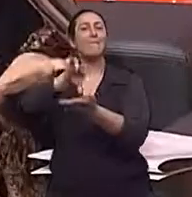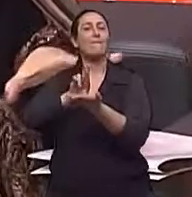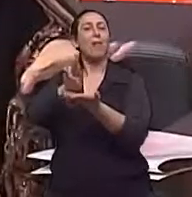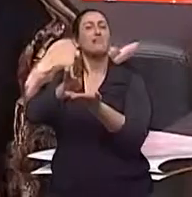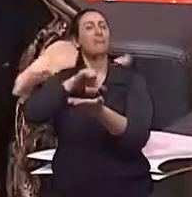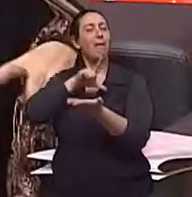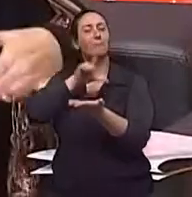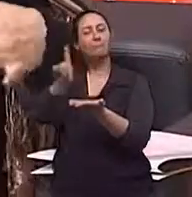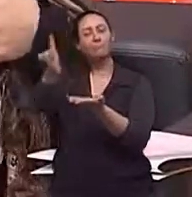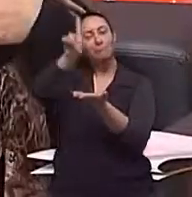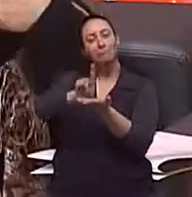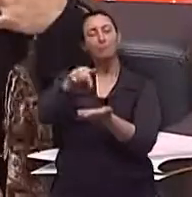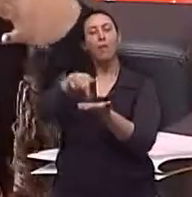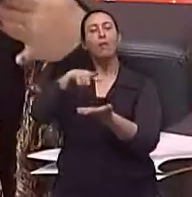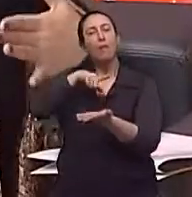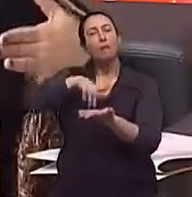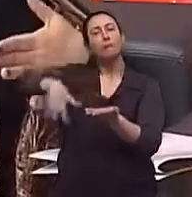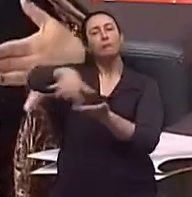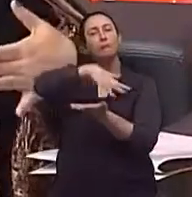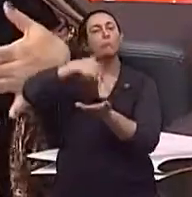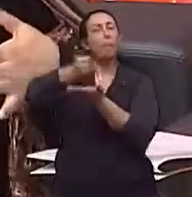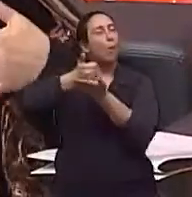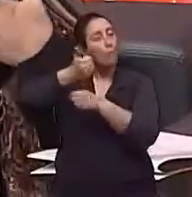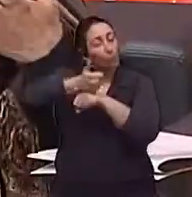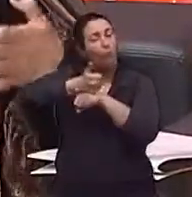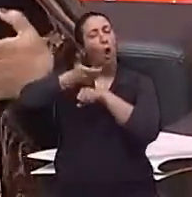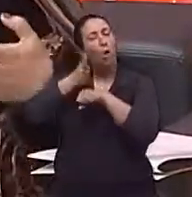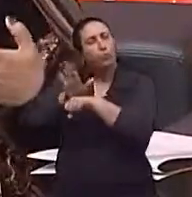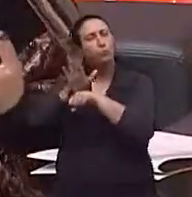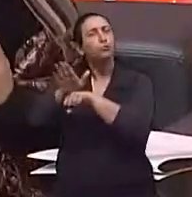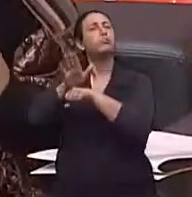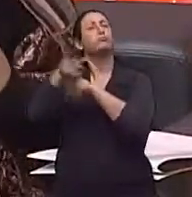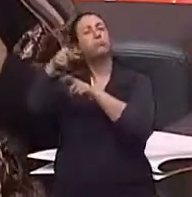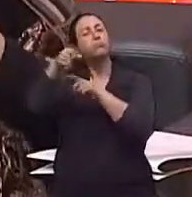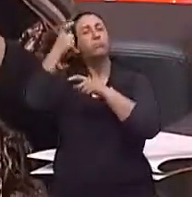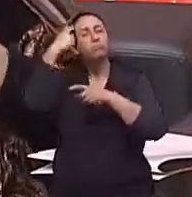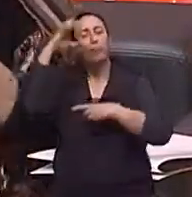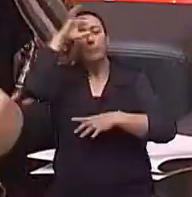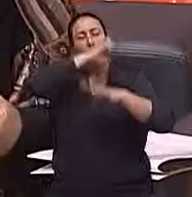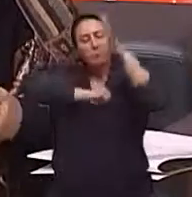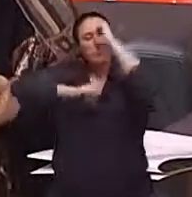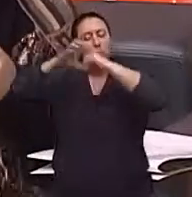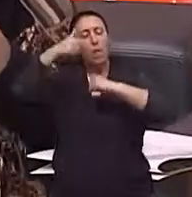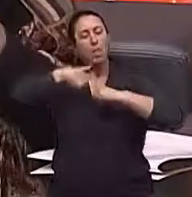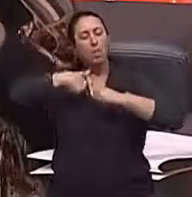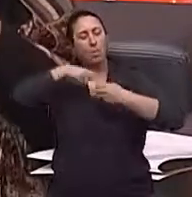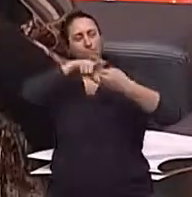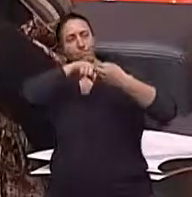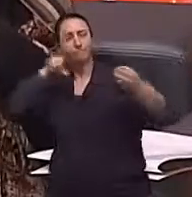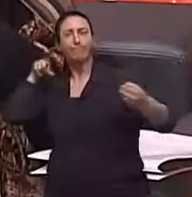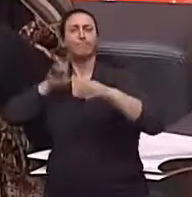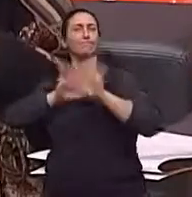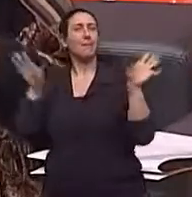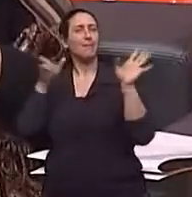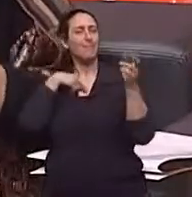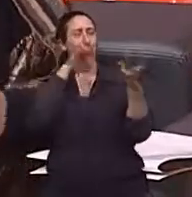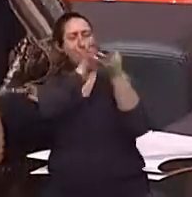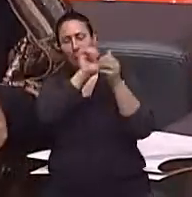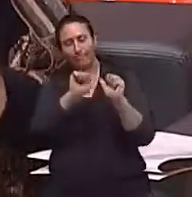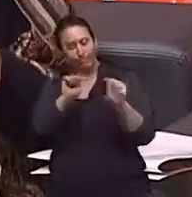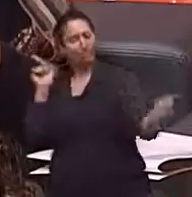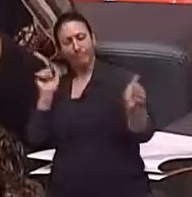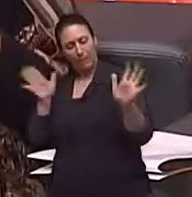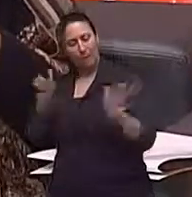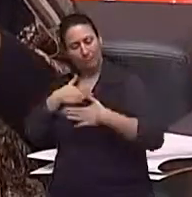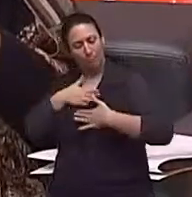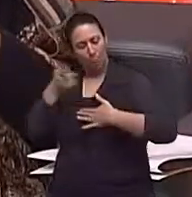fortalecimento para eu continuar me mantendo e fazendo todo uma aprendizagem com relação a minha autonomia com relação ao Resgate da Minha